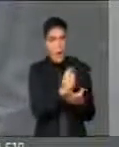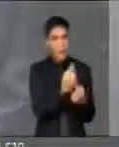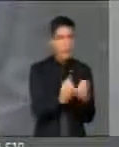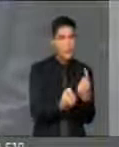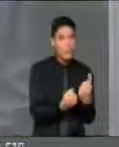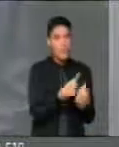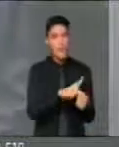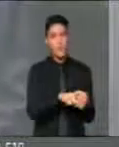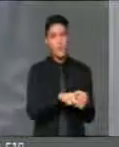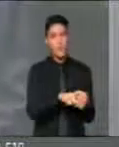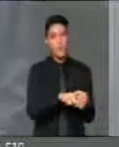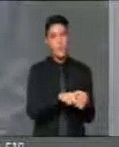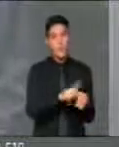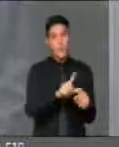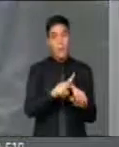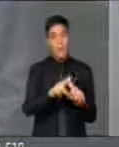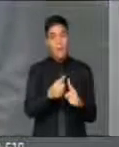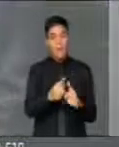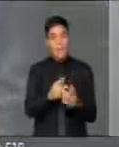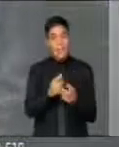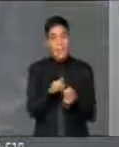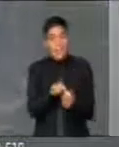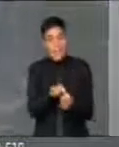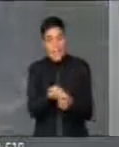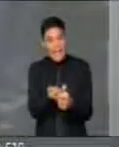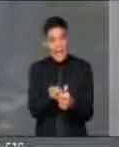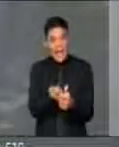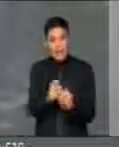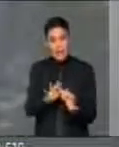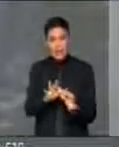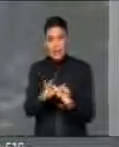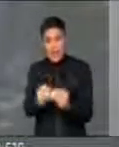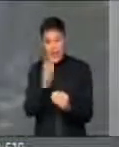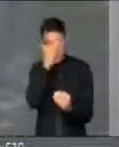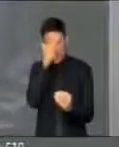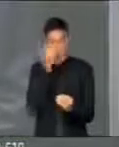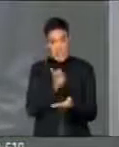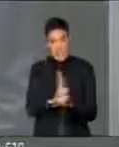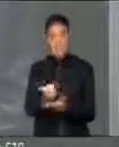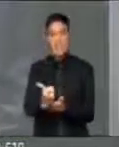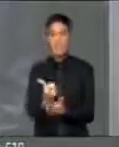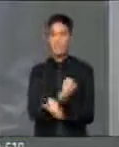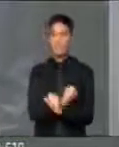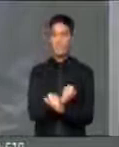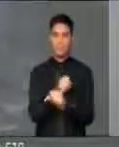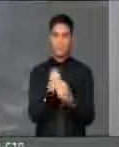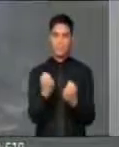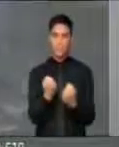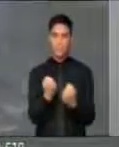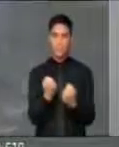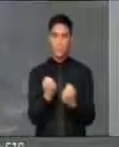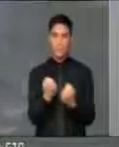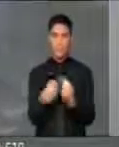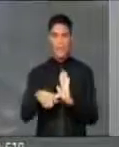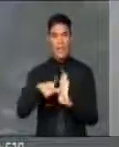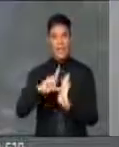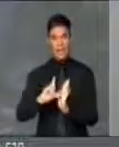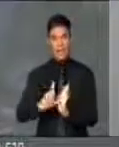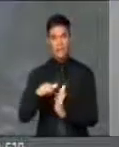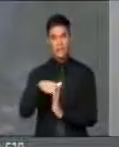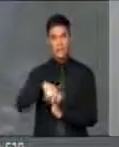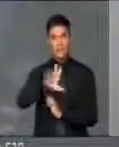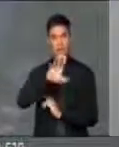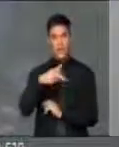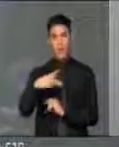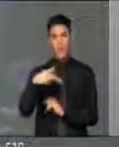mas não se pode enganar a todos todo o tempo. O sonho que o PT vendeu nas eleições